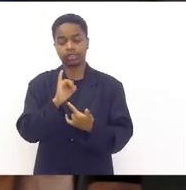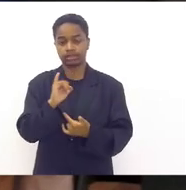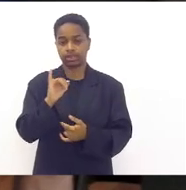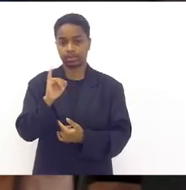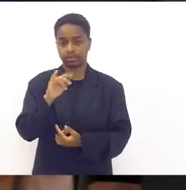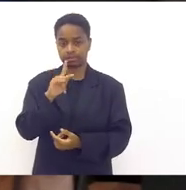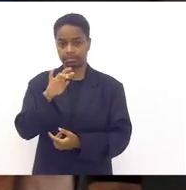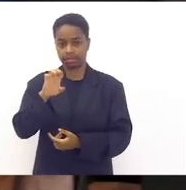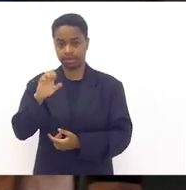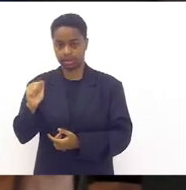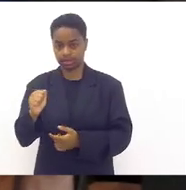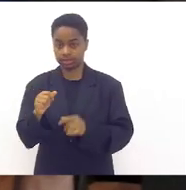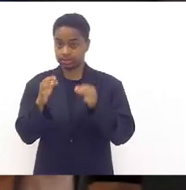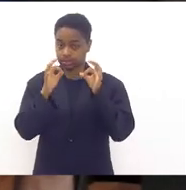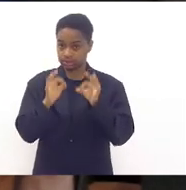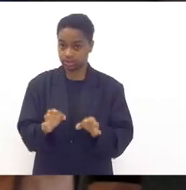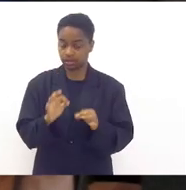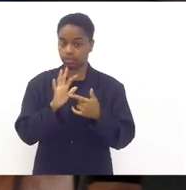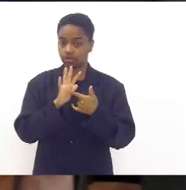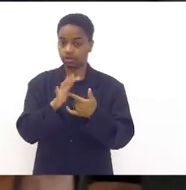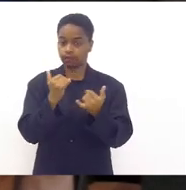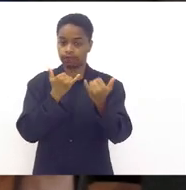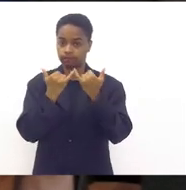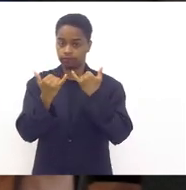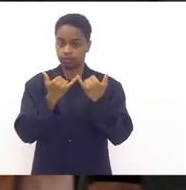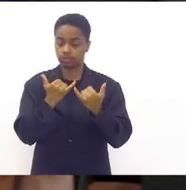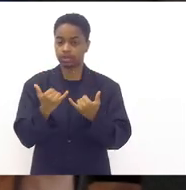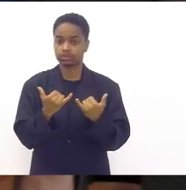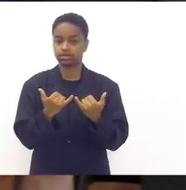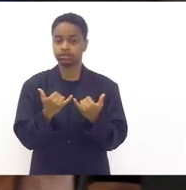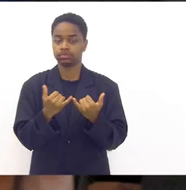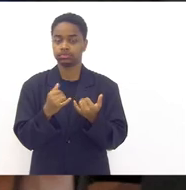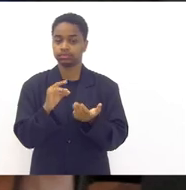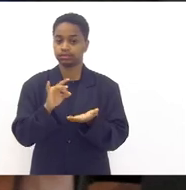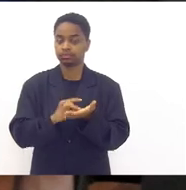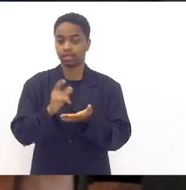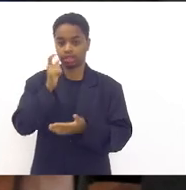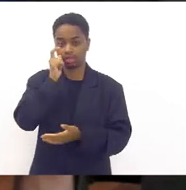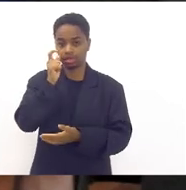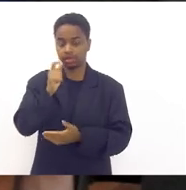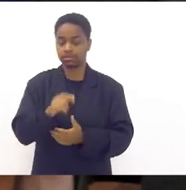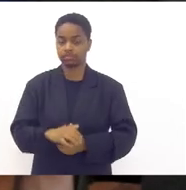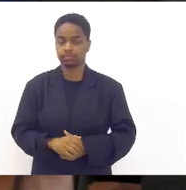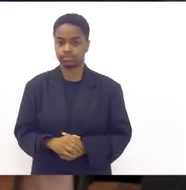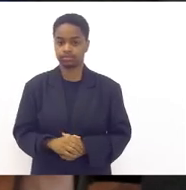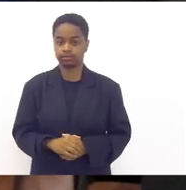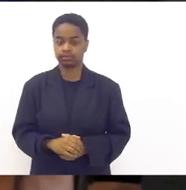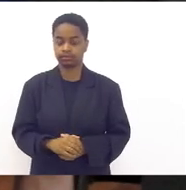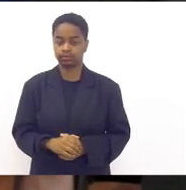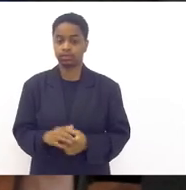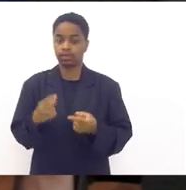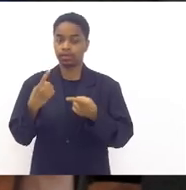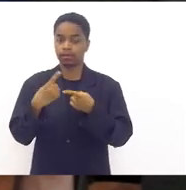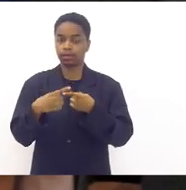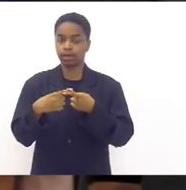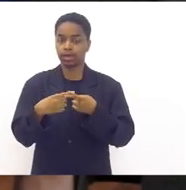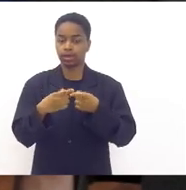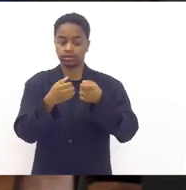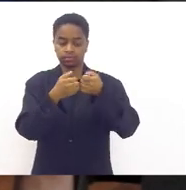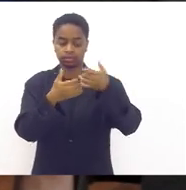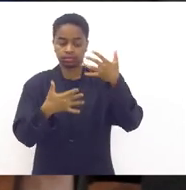correta, dados extremamente interessantes. Porque eles listaram